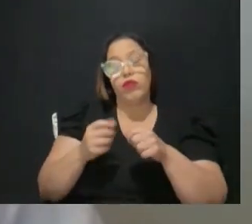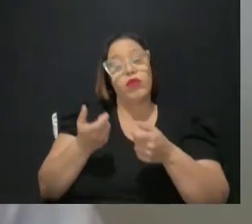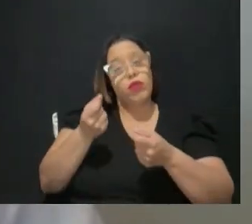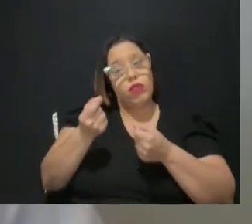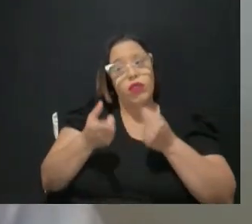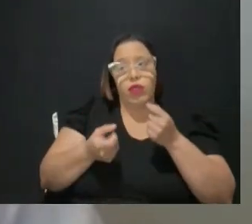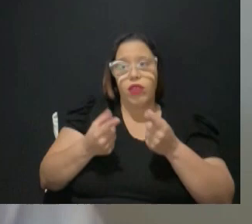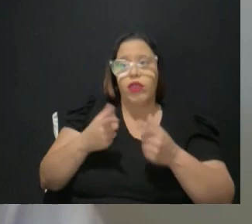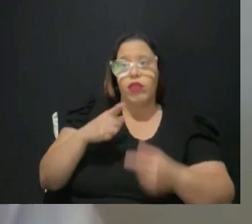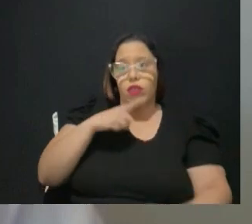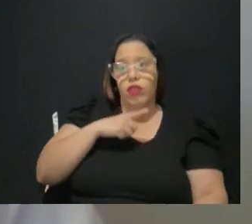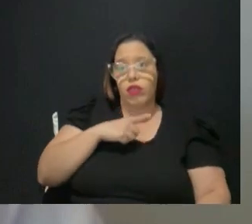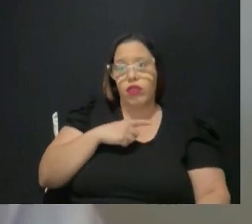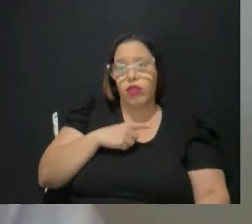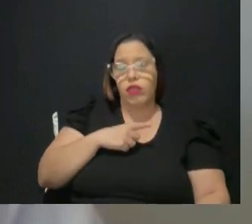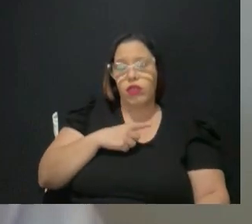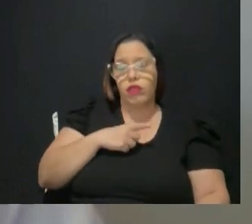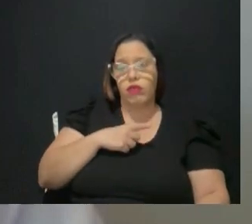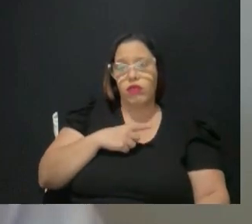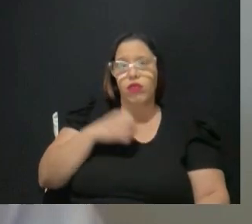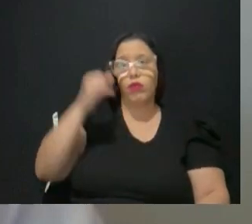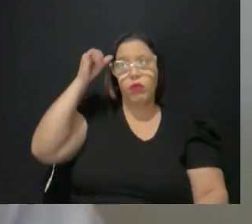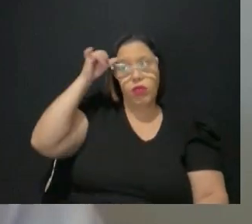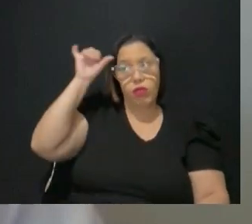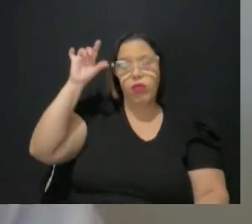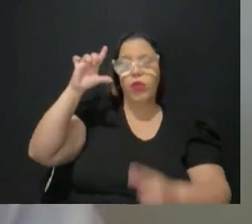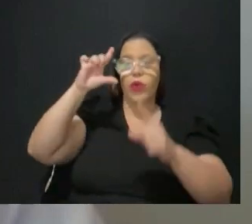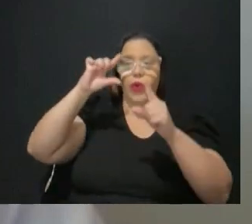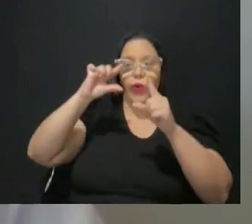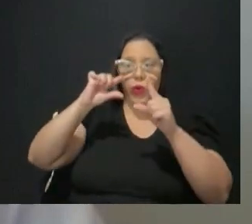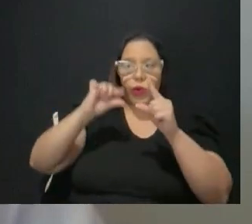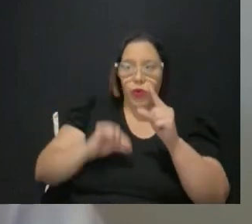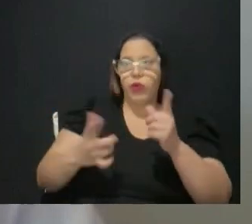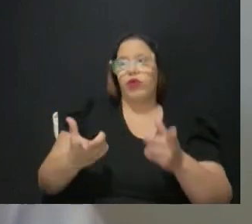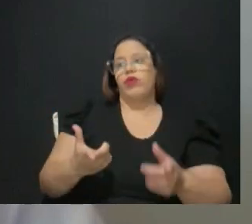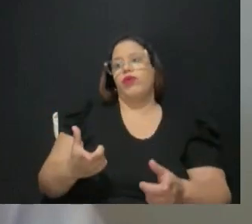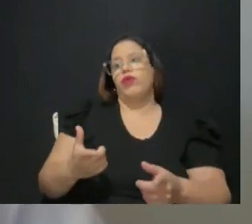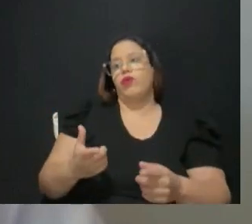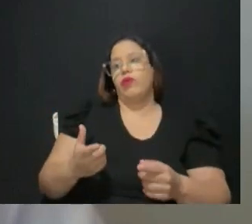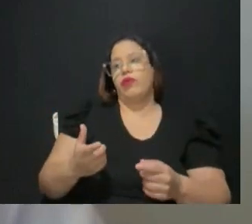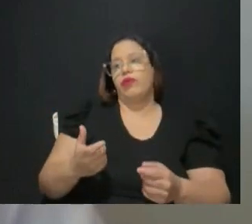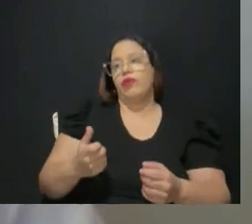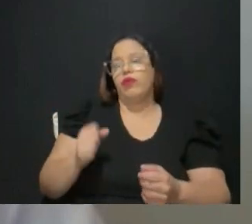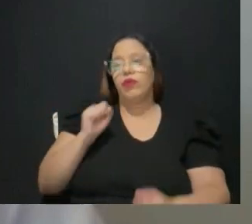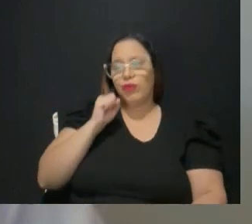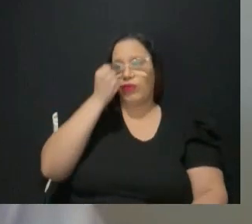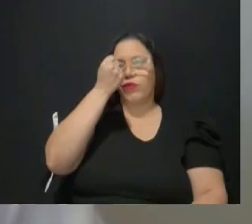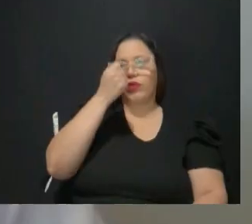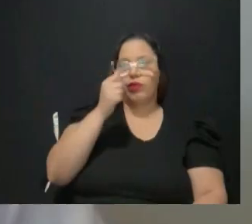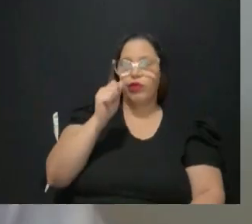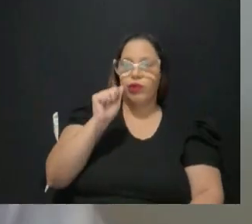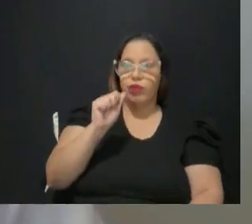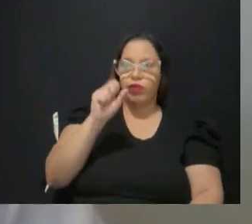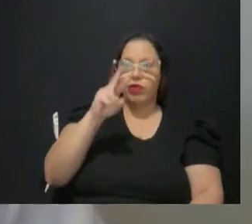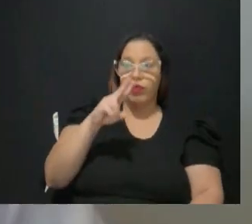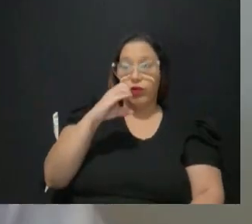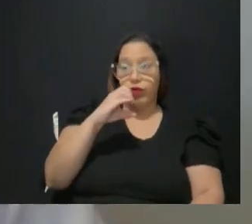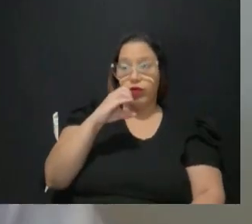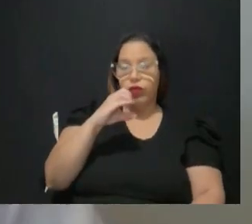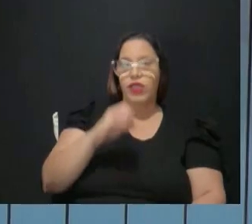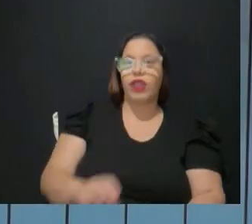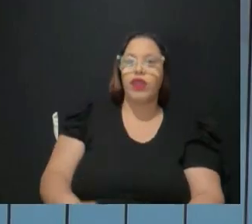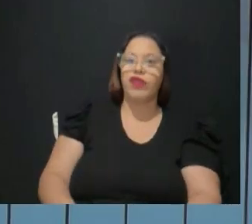essas coisas, você tem uma grande chance de diminuir sobremaneira o seu risco de um acidente vascular